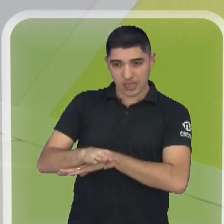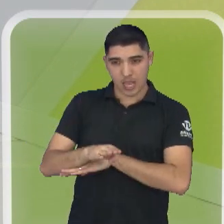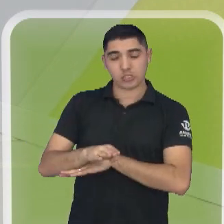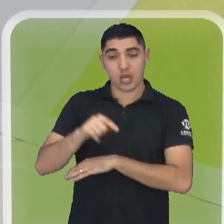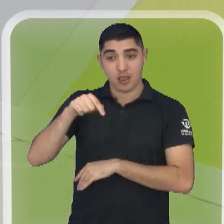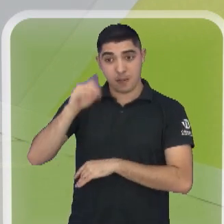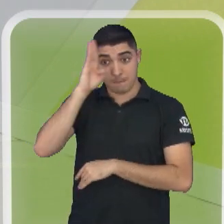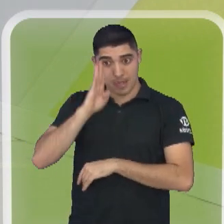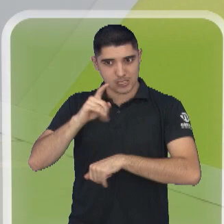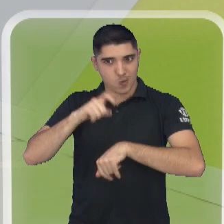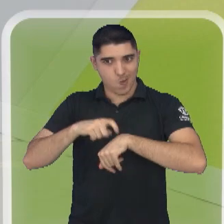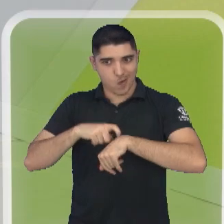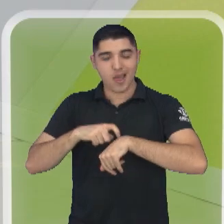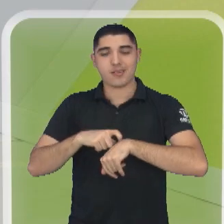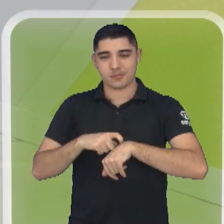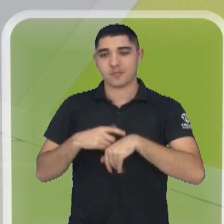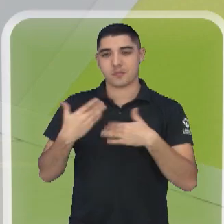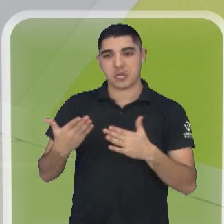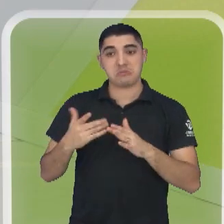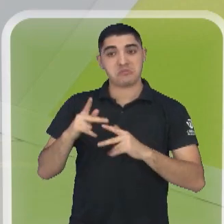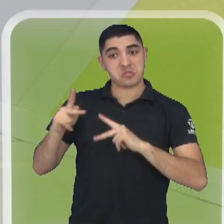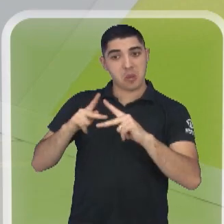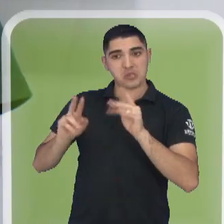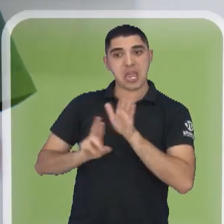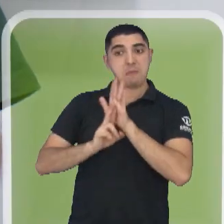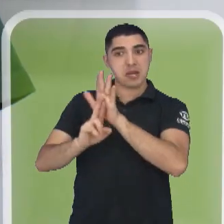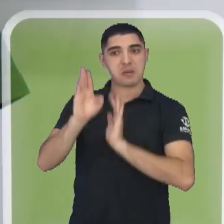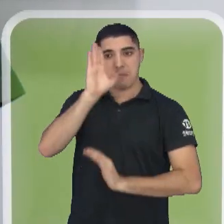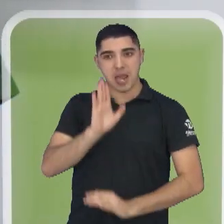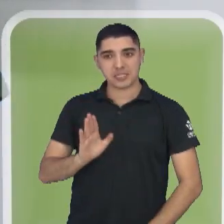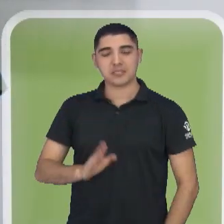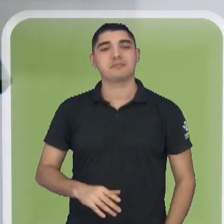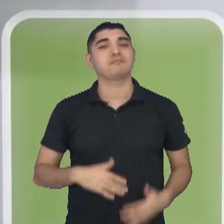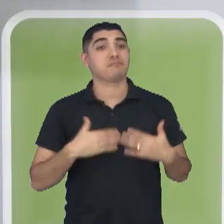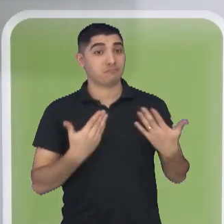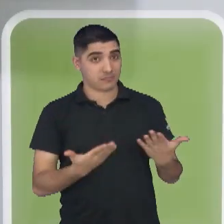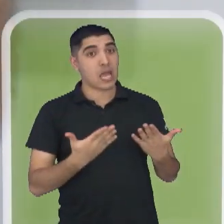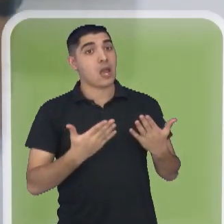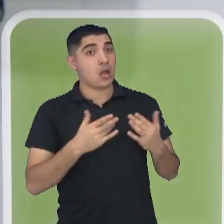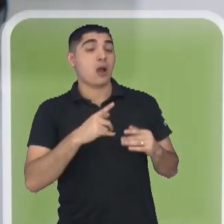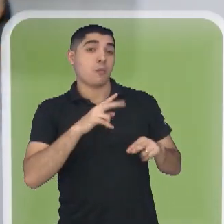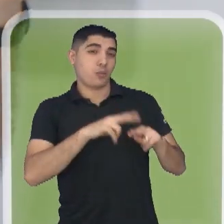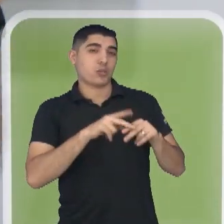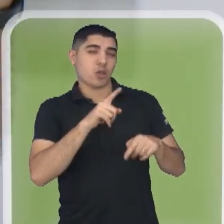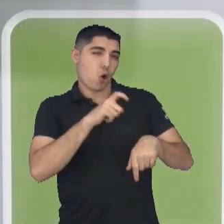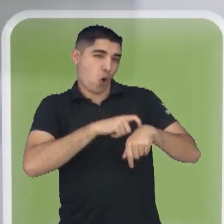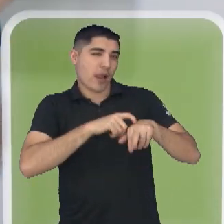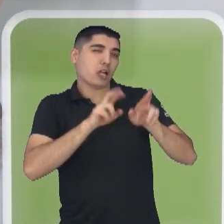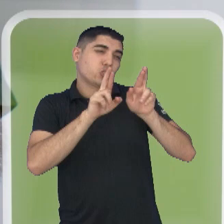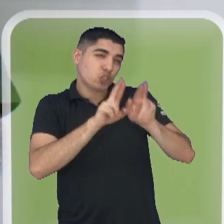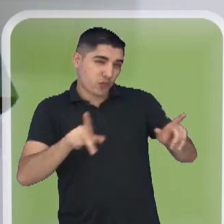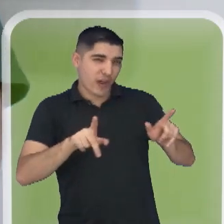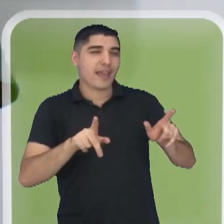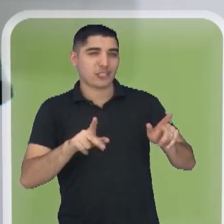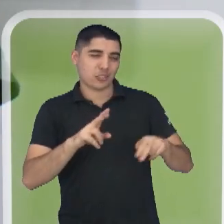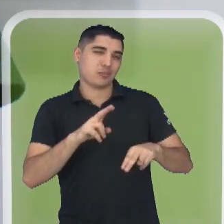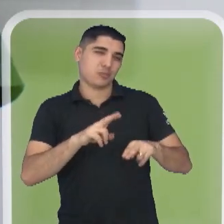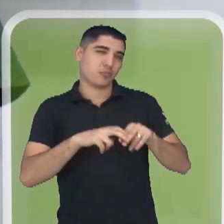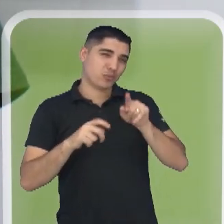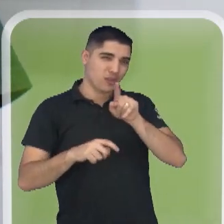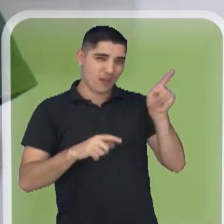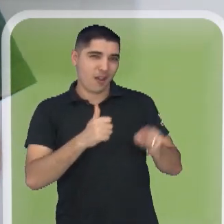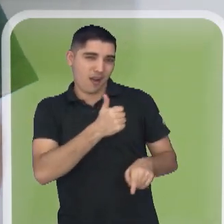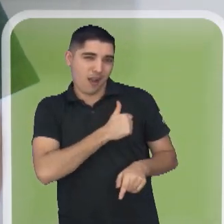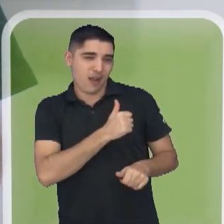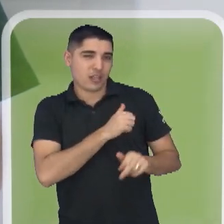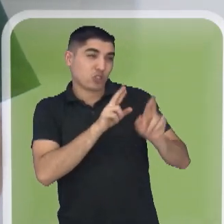Brasília, o goalball representando o Brasil, Brunão. O horário é um pouquinho diferente, porque o Vancouver está muito para cá do mapa, né? Então tem essa